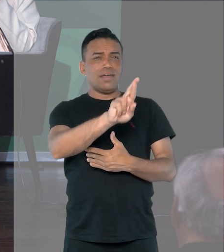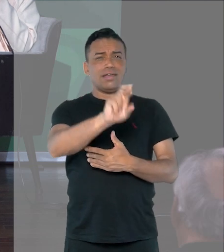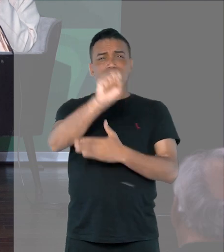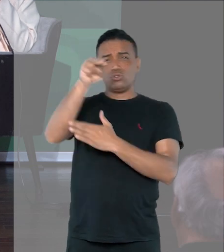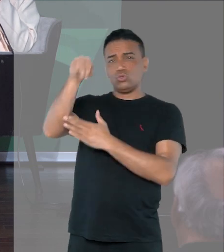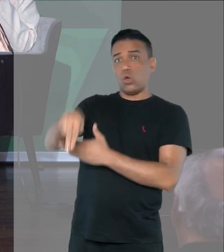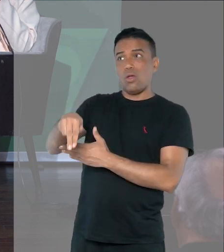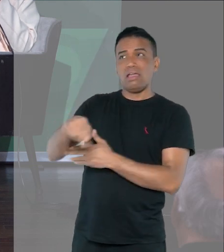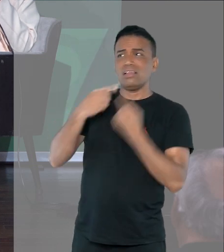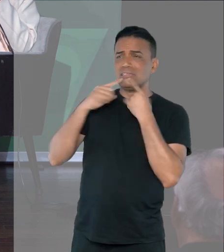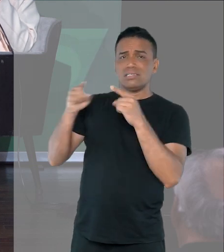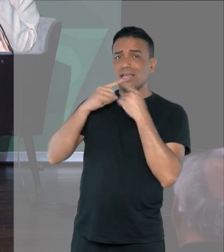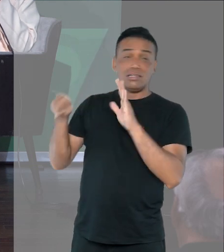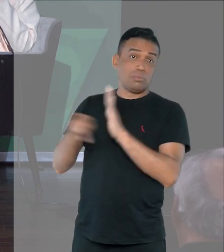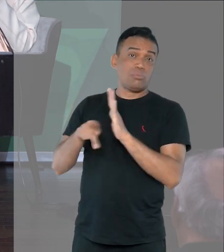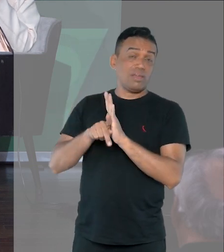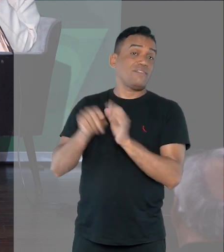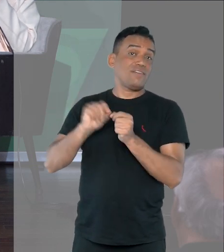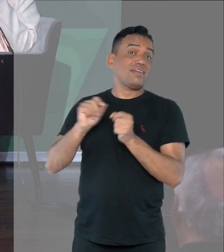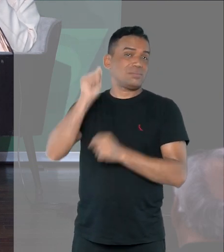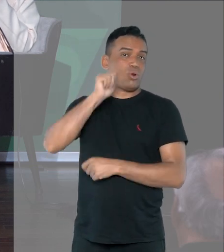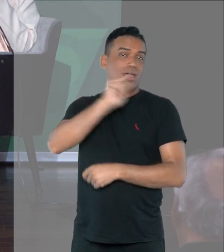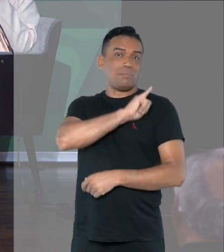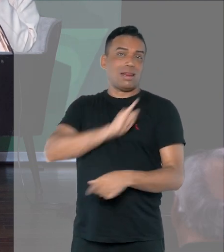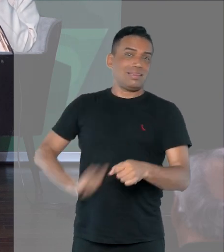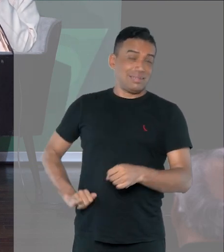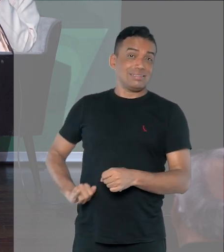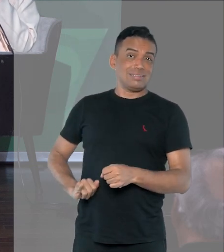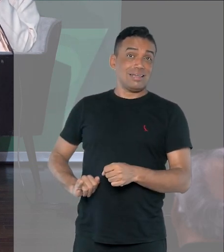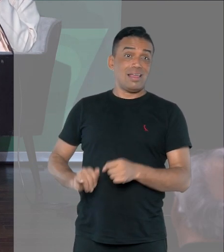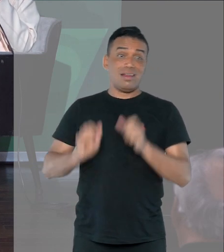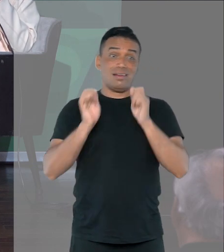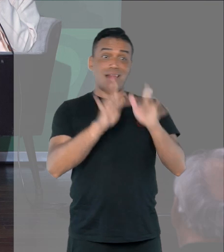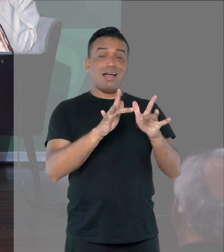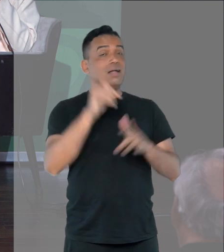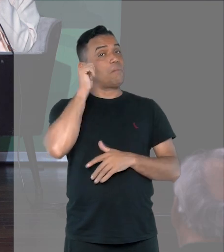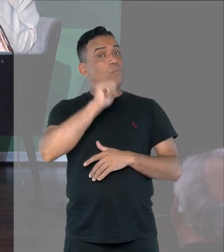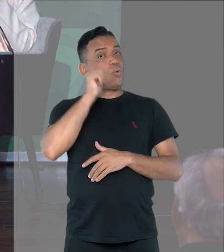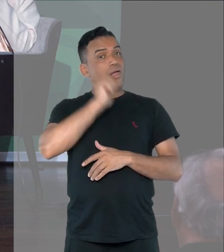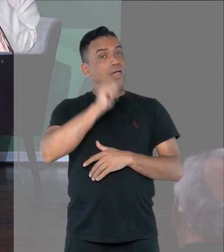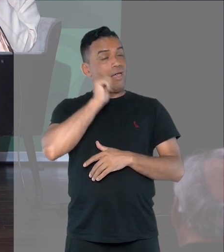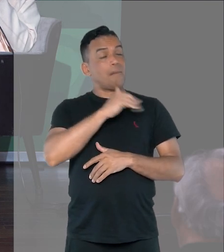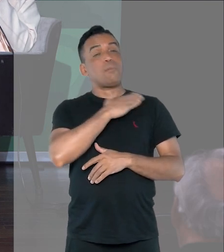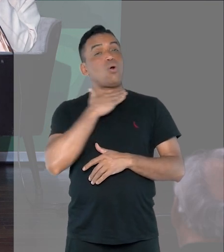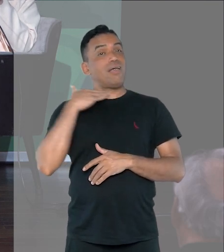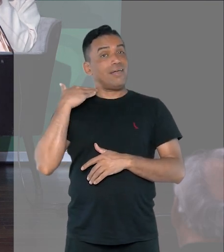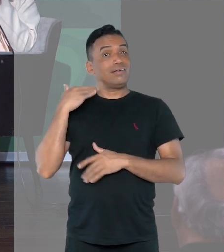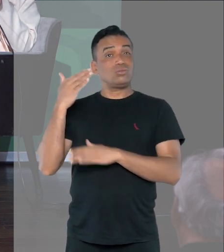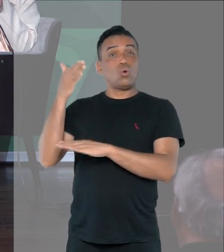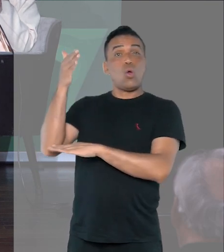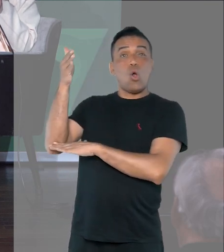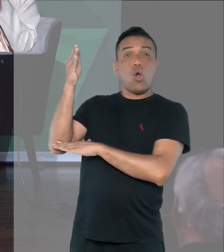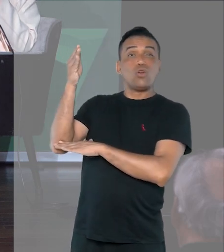exatamente do que ele fez com a imperatriz. Ele larga a imperatriz morrendo num hotel, pequeno hotel em Portugal, para ir